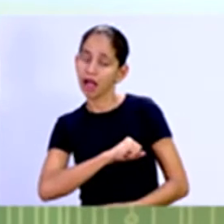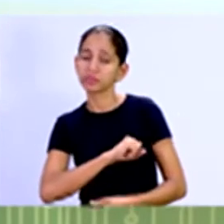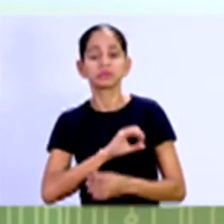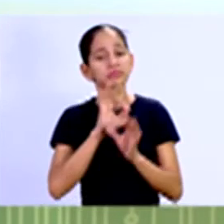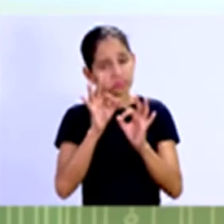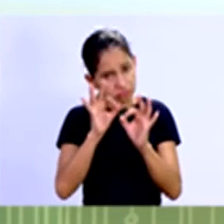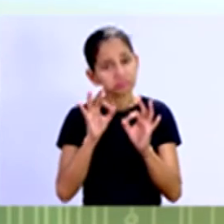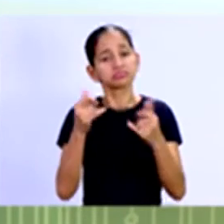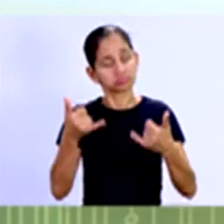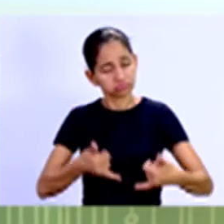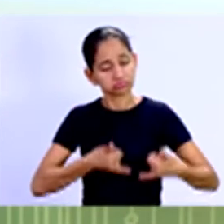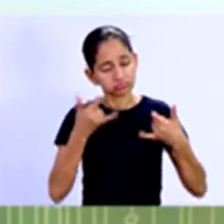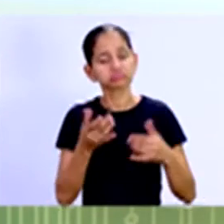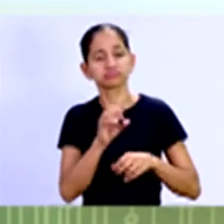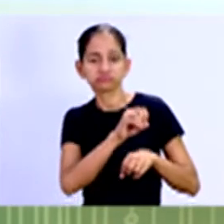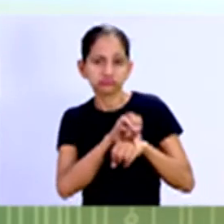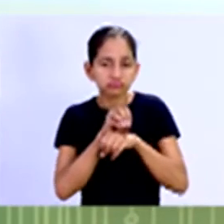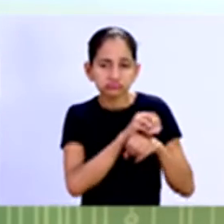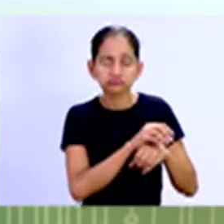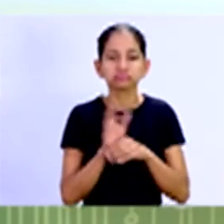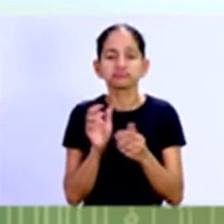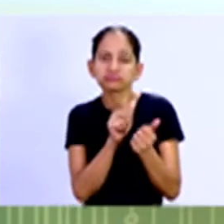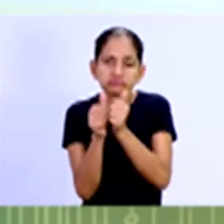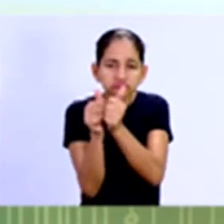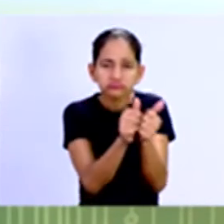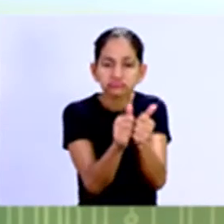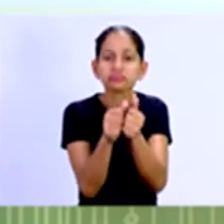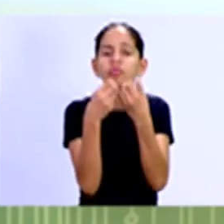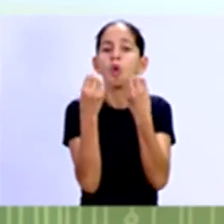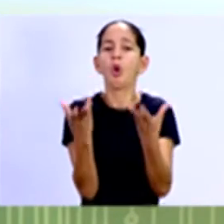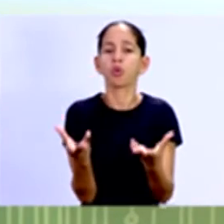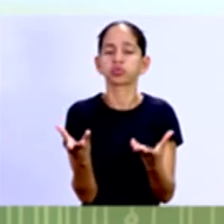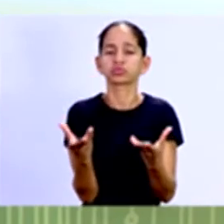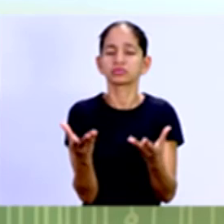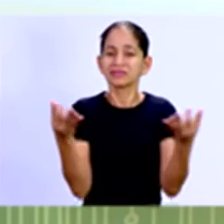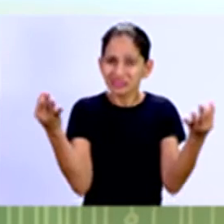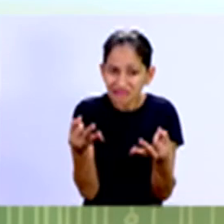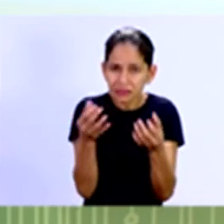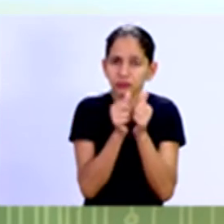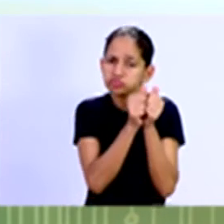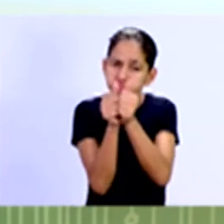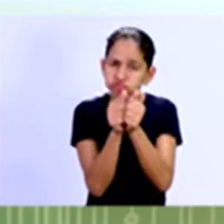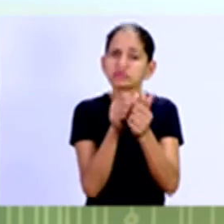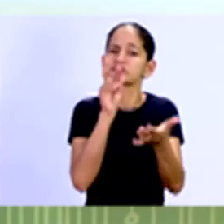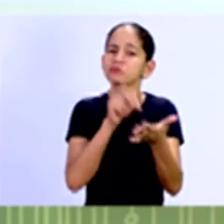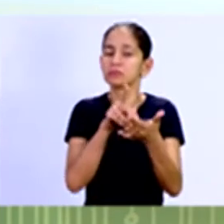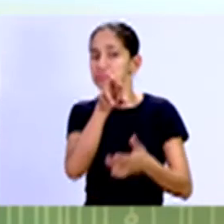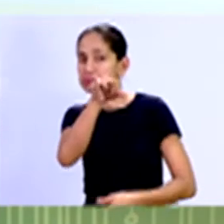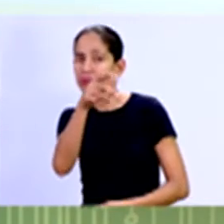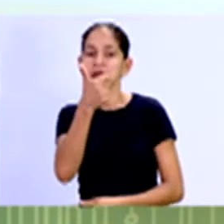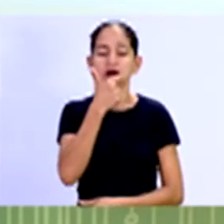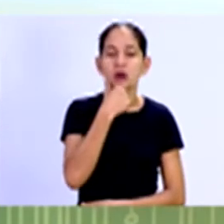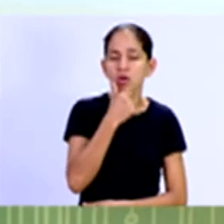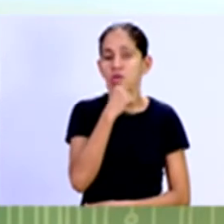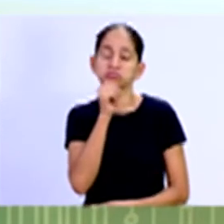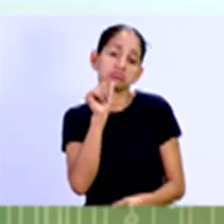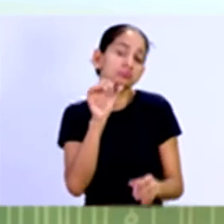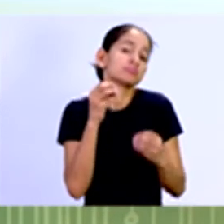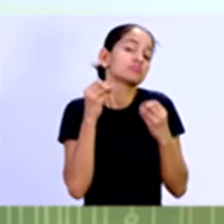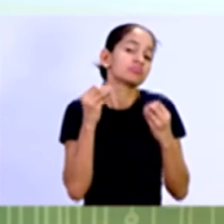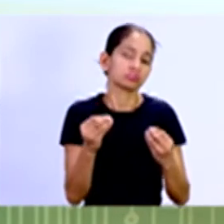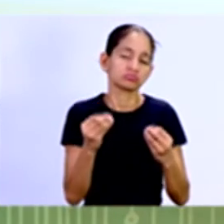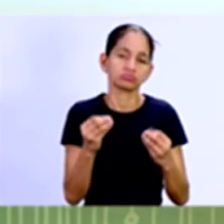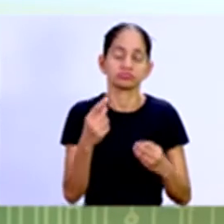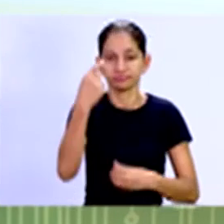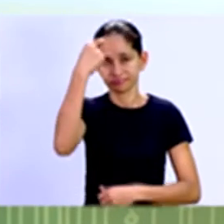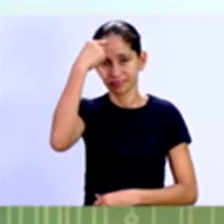de generosidade, é de companheirismo. Até que ponto eu estou sendo companheiro do meu irmão, do meu pai, da minha mãe? Então,